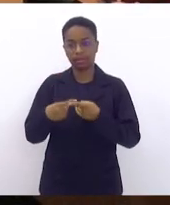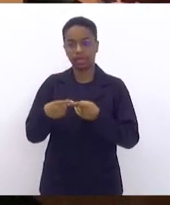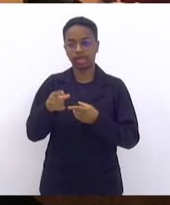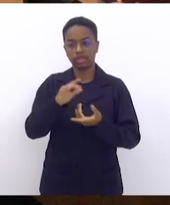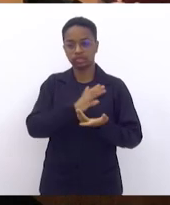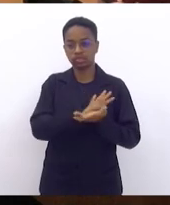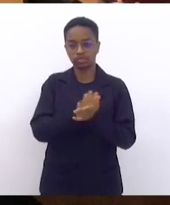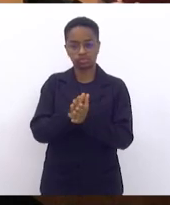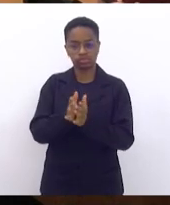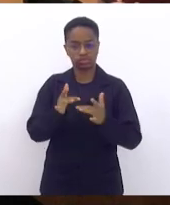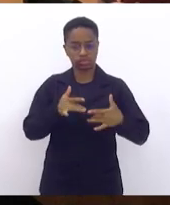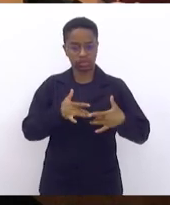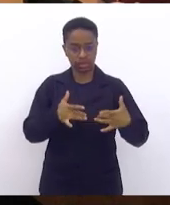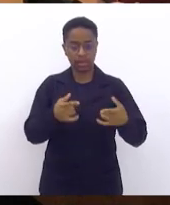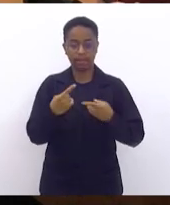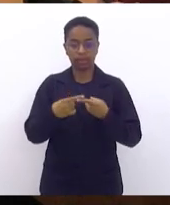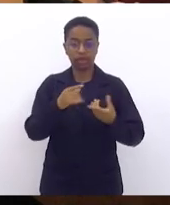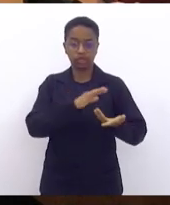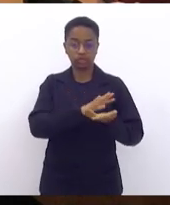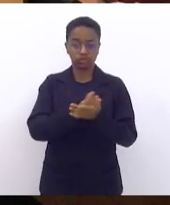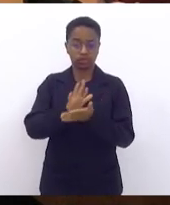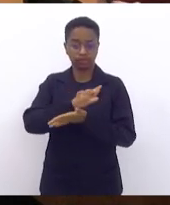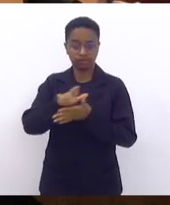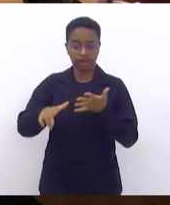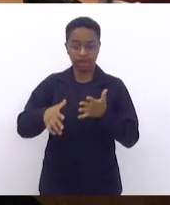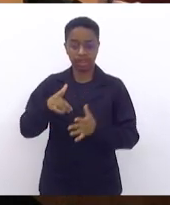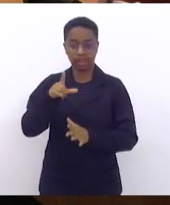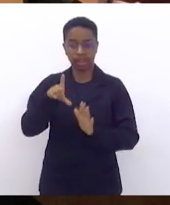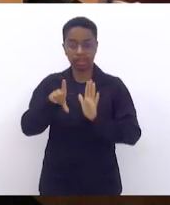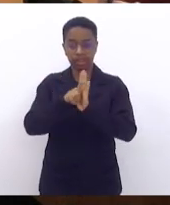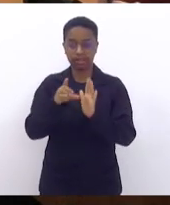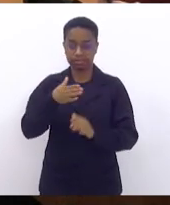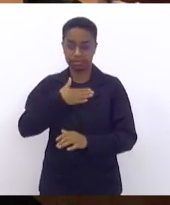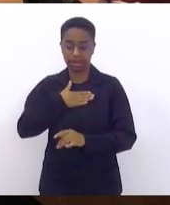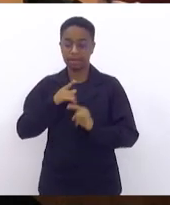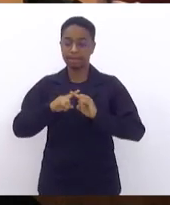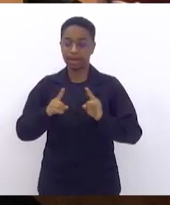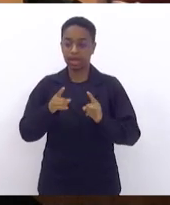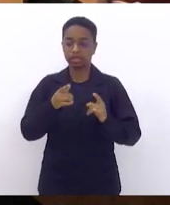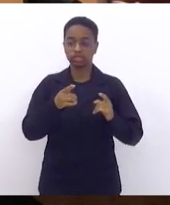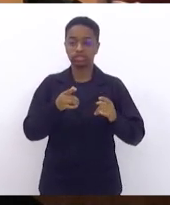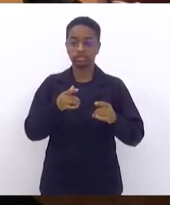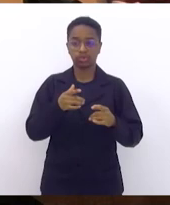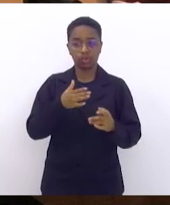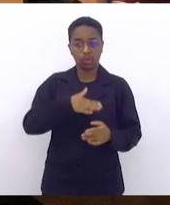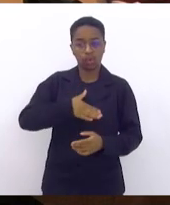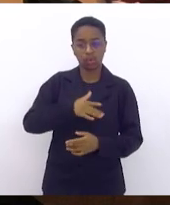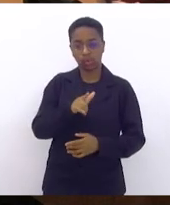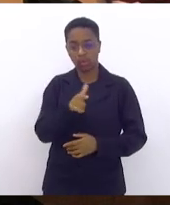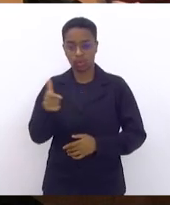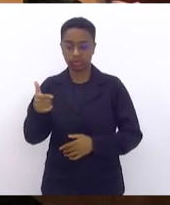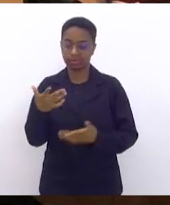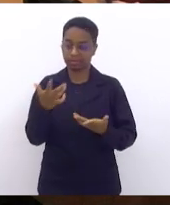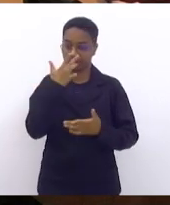vários projetos meus, leis minhas existentes, ele é solidário com outras. Então, está neutro em